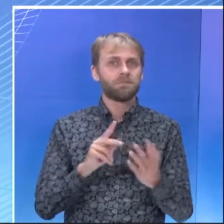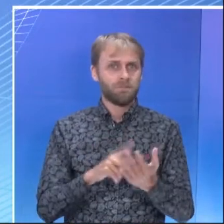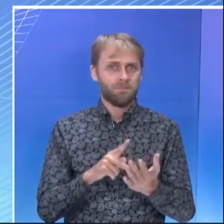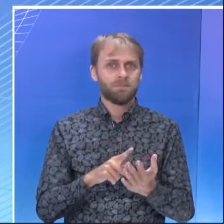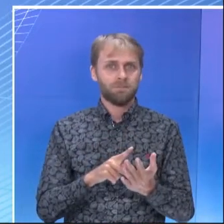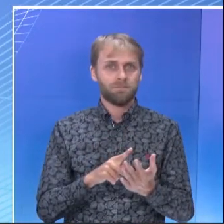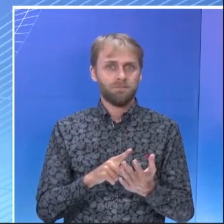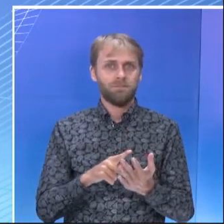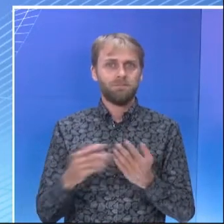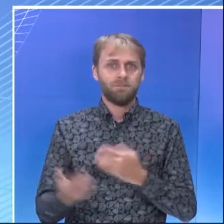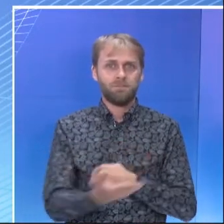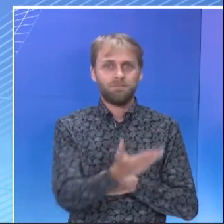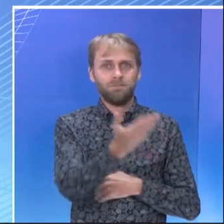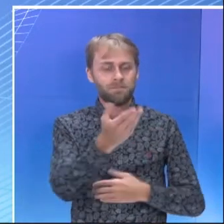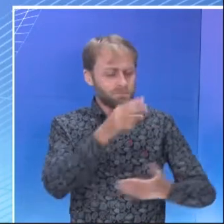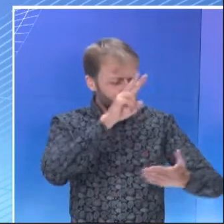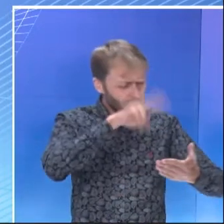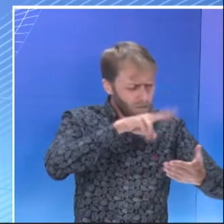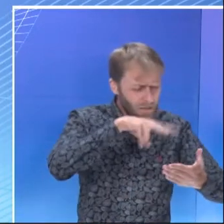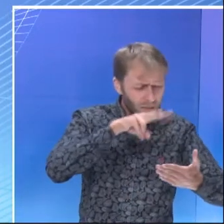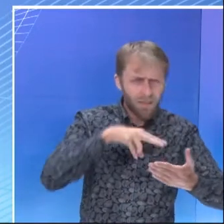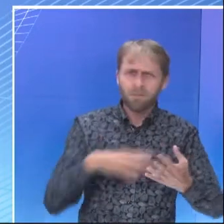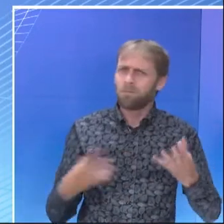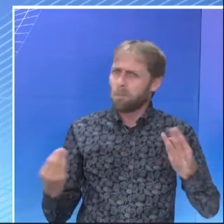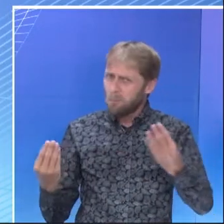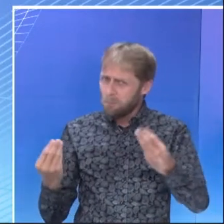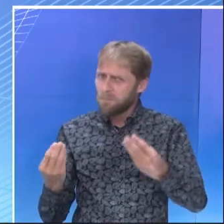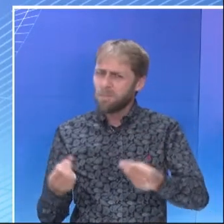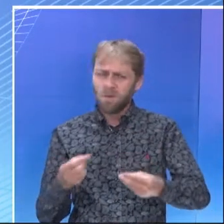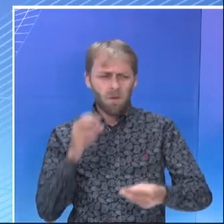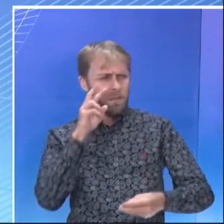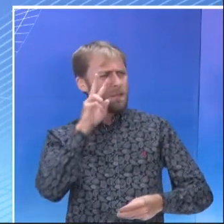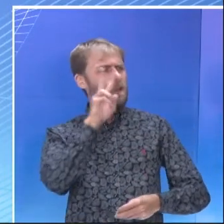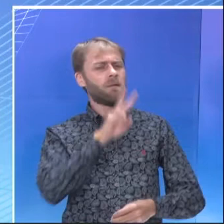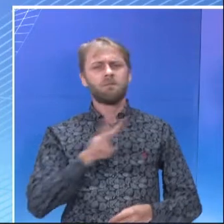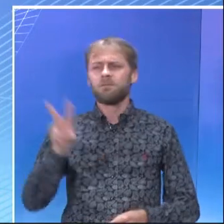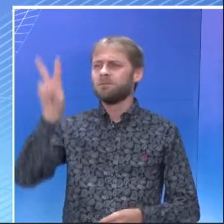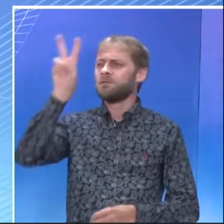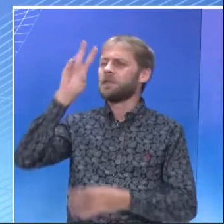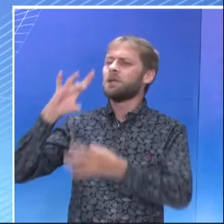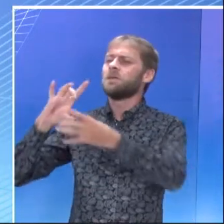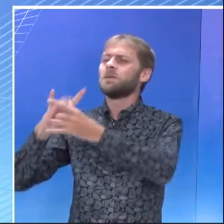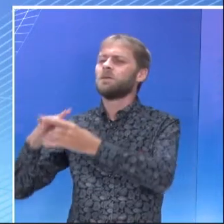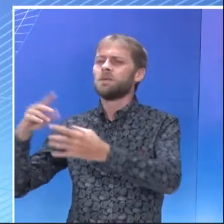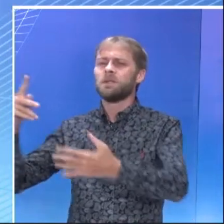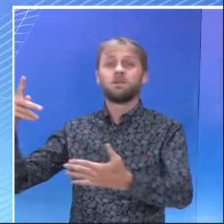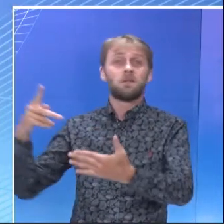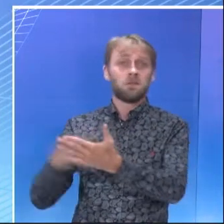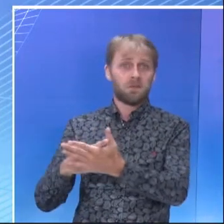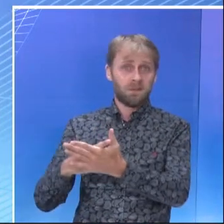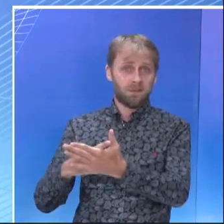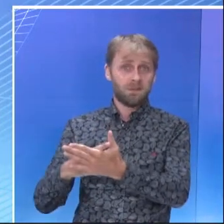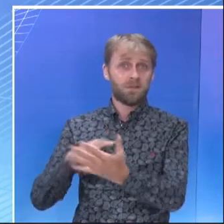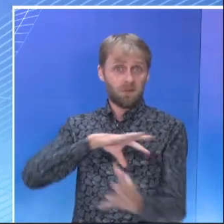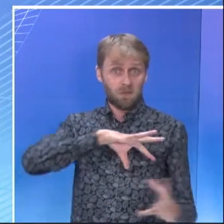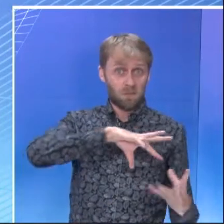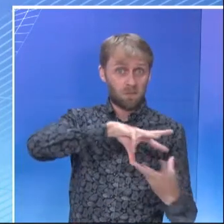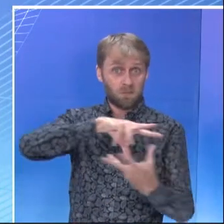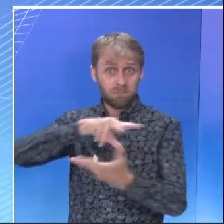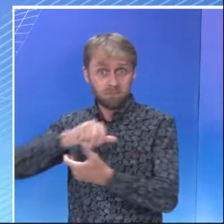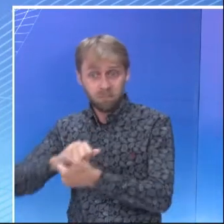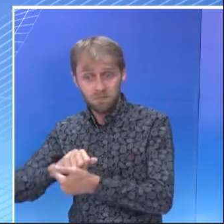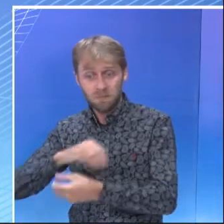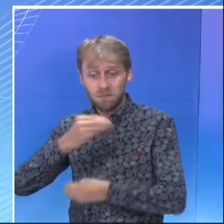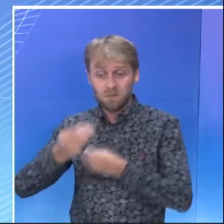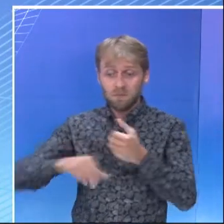vocês leiam bastante, vejam o que está acontecendo, vejam as mudanças que estão acontecendo no mundo,